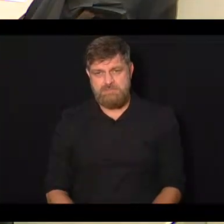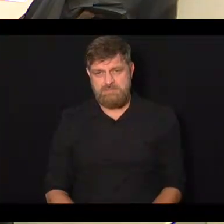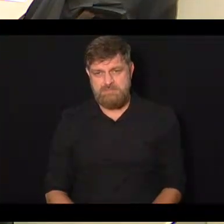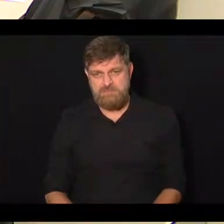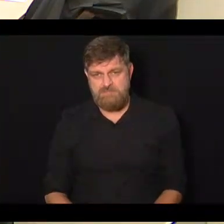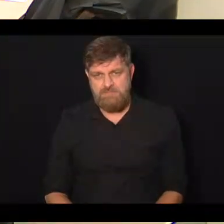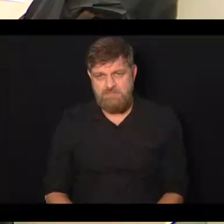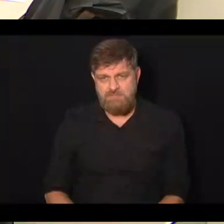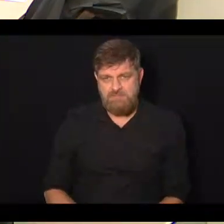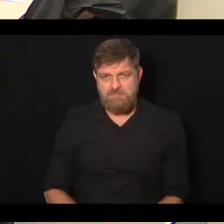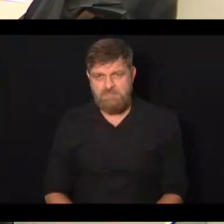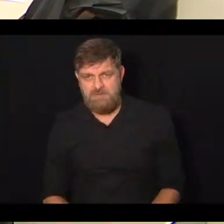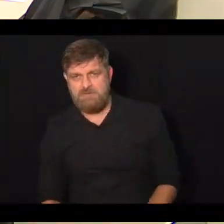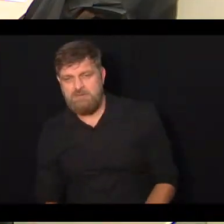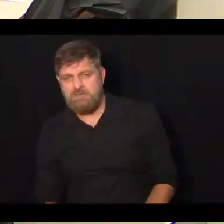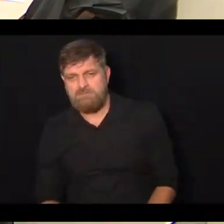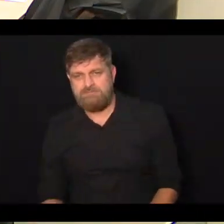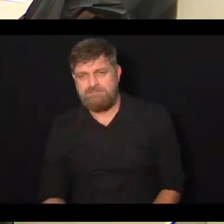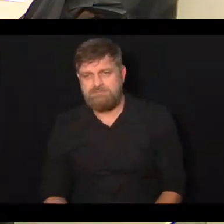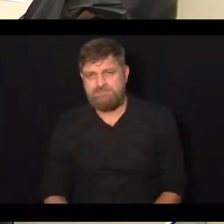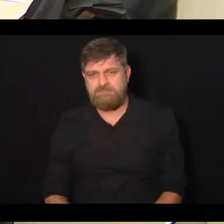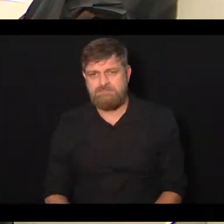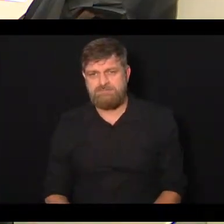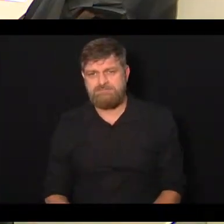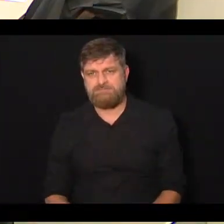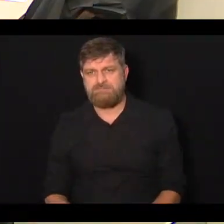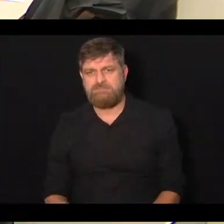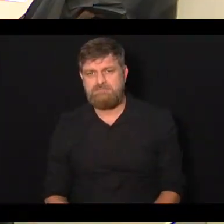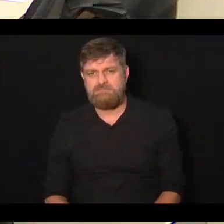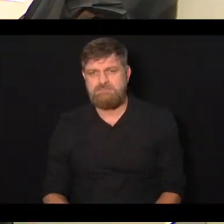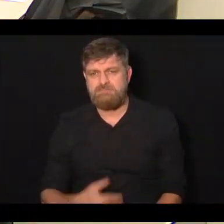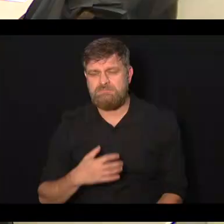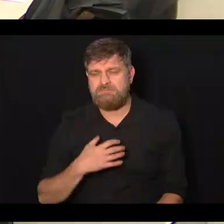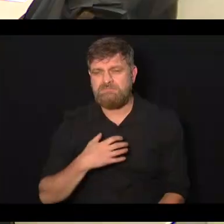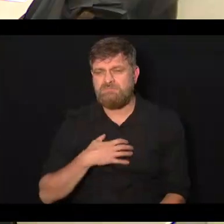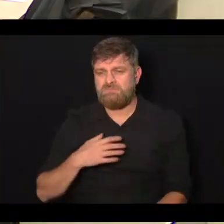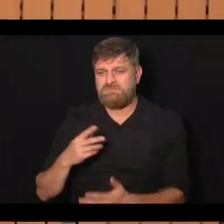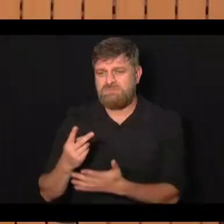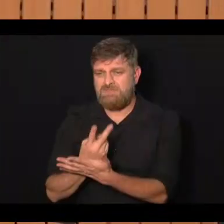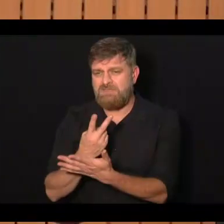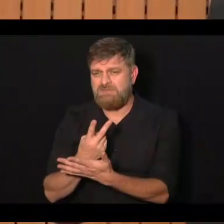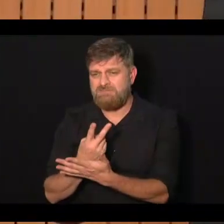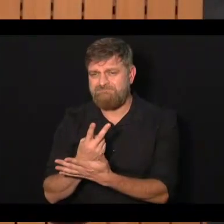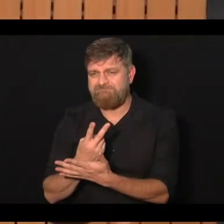Então, Vossa Excelência deve ter consignado de forma equivocada. Deixa eu só...